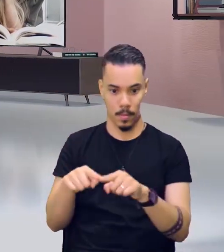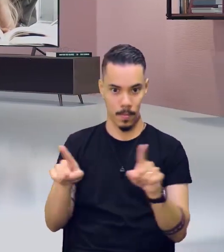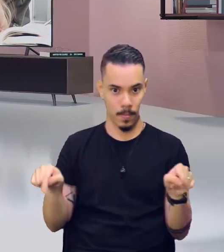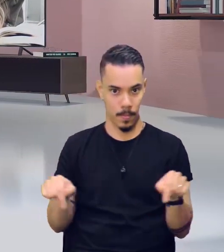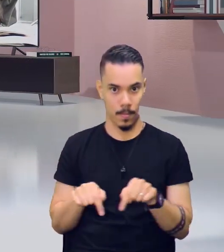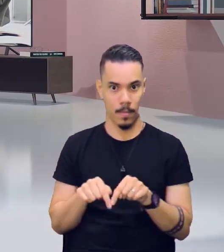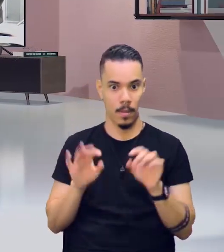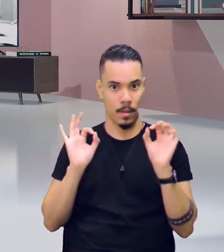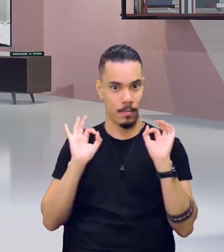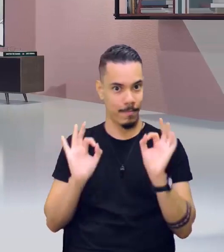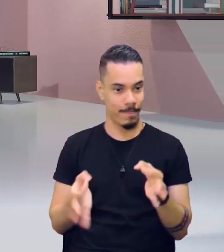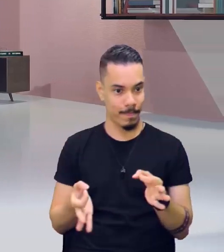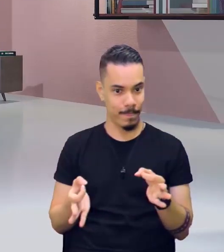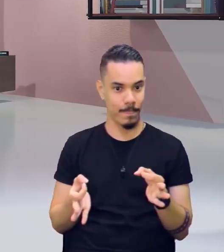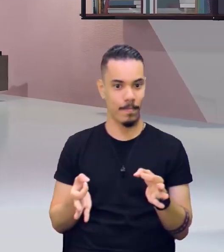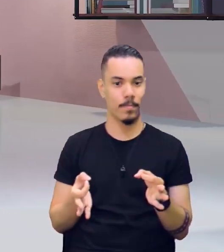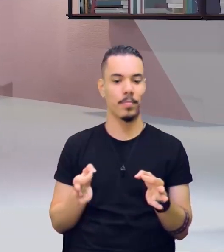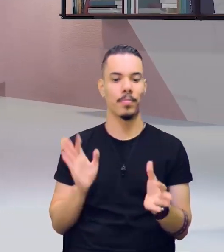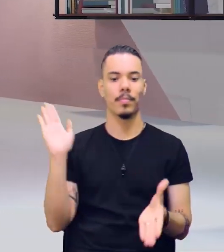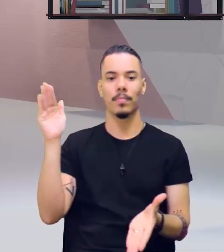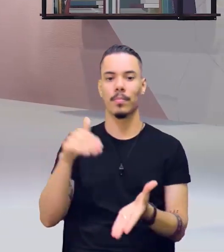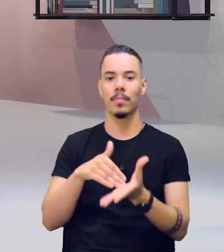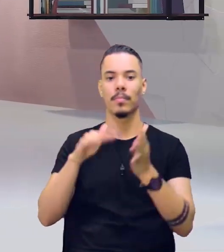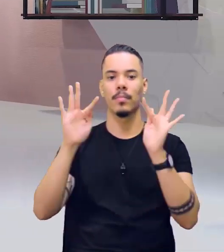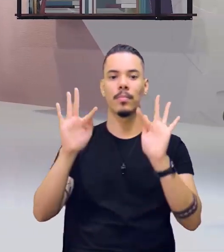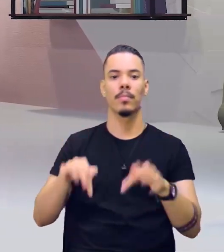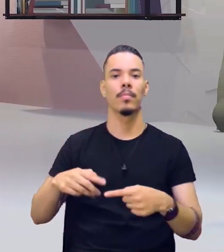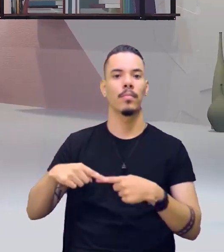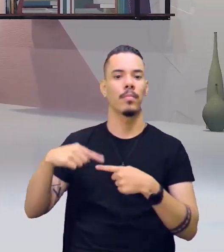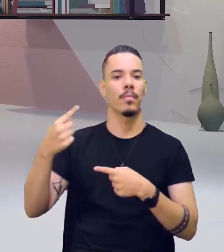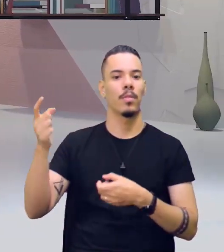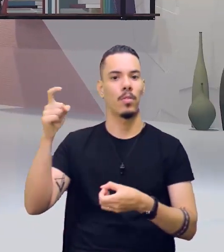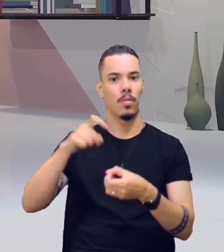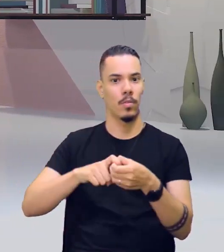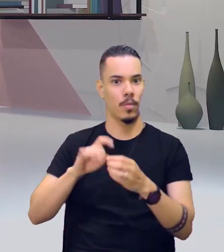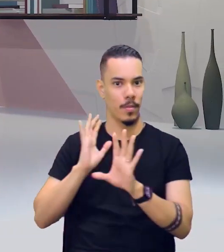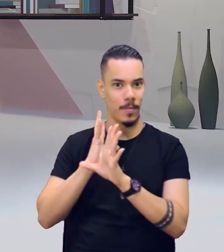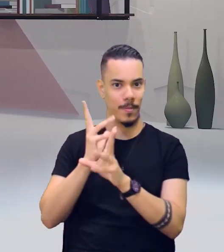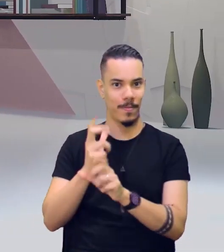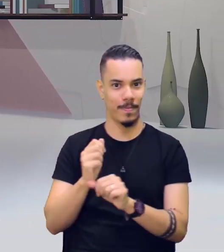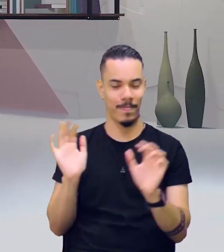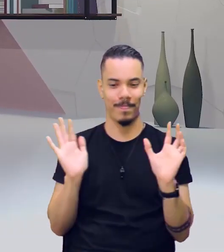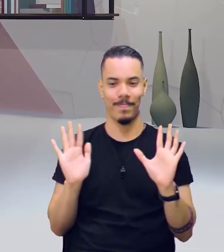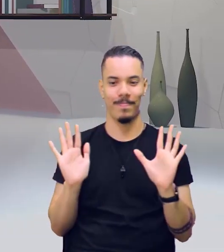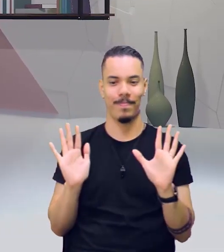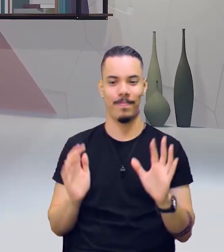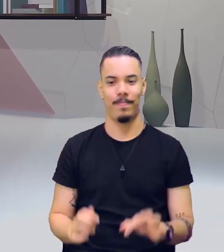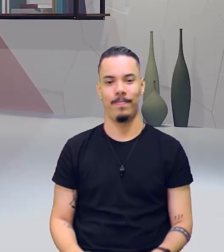Certinho? Então, amados, ficamos por aqui e daqui a pouco eu retorno com a nossa revisão. Até lá!